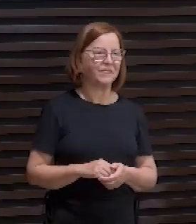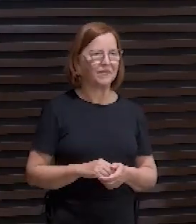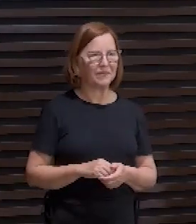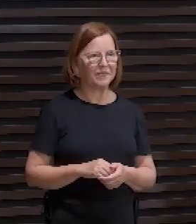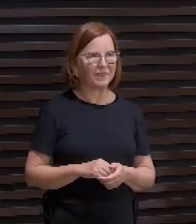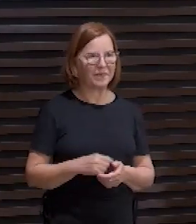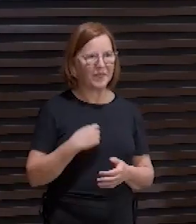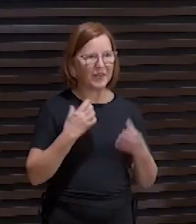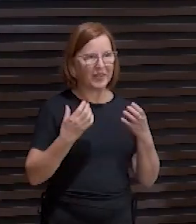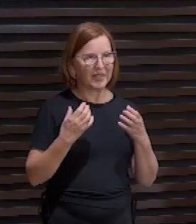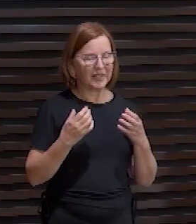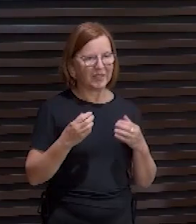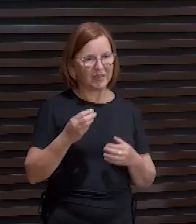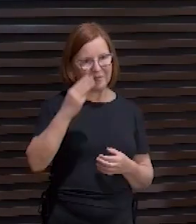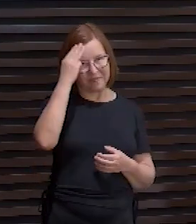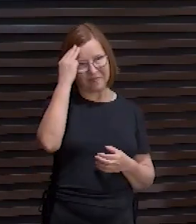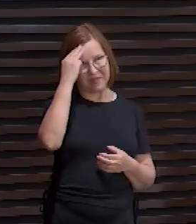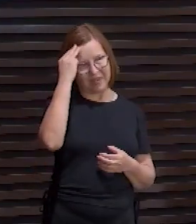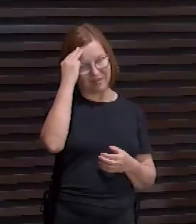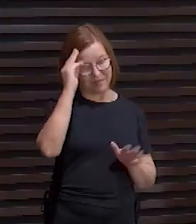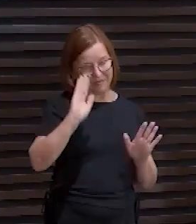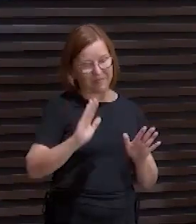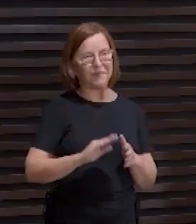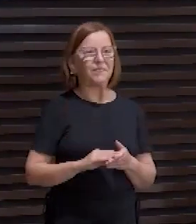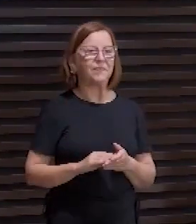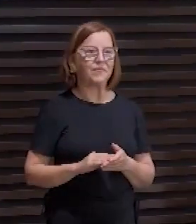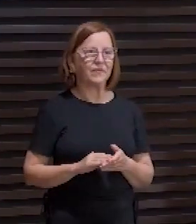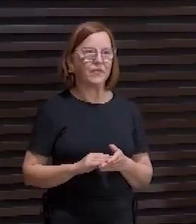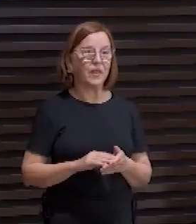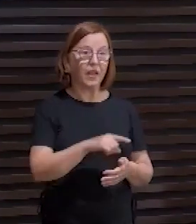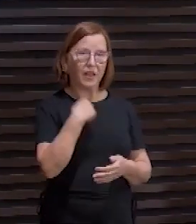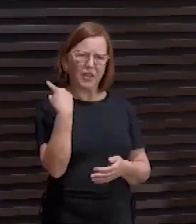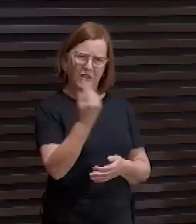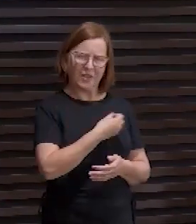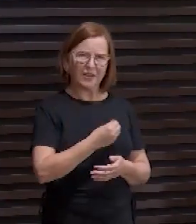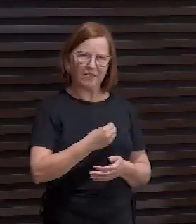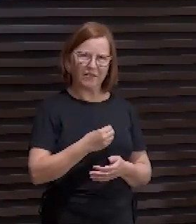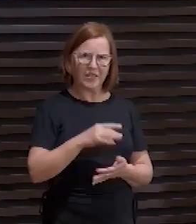queria refletir inicialmente com vocês. As nossas vidas têm de fato